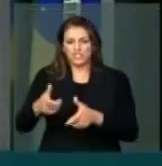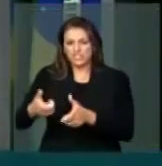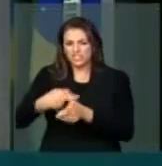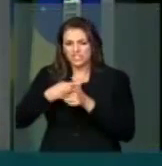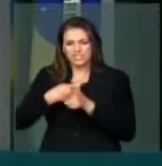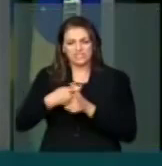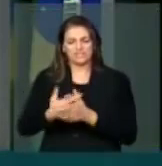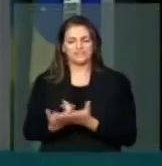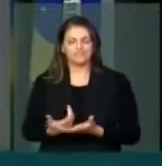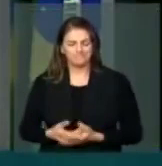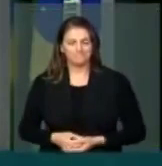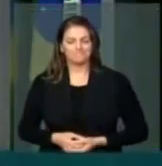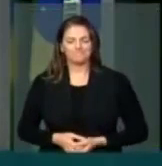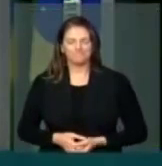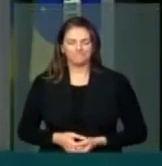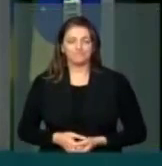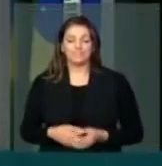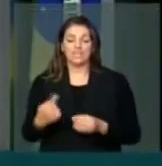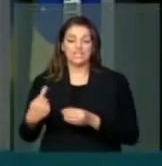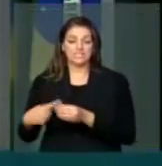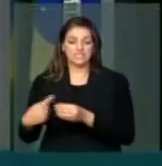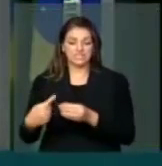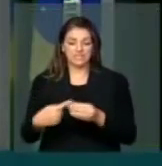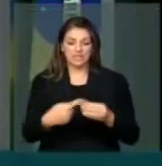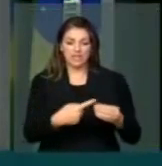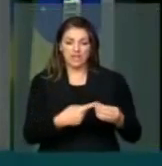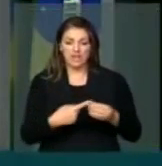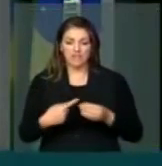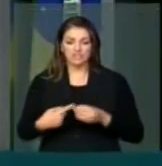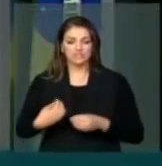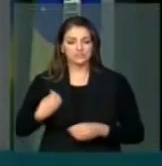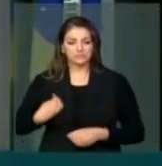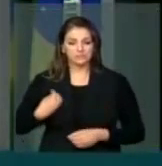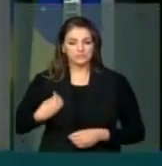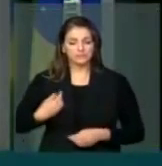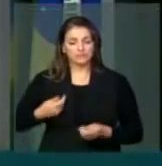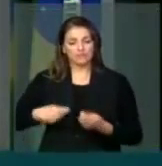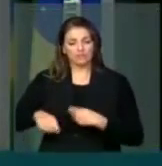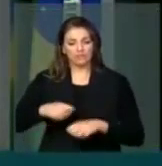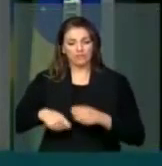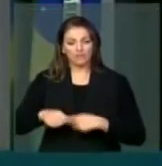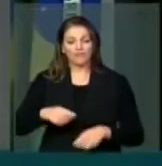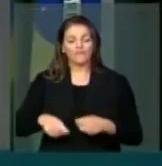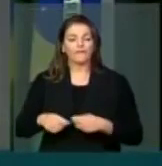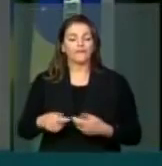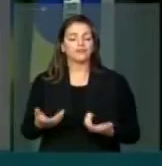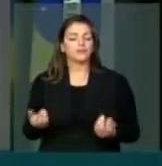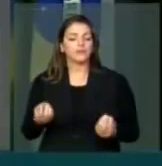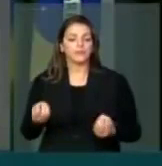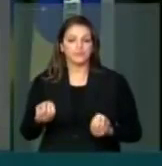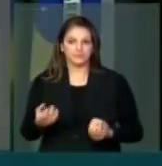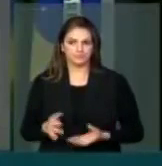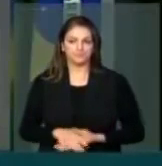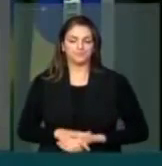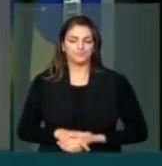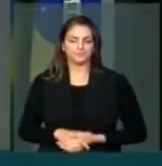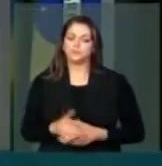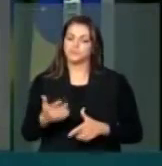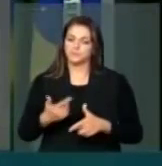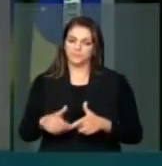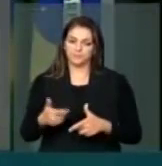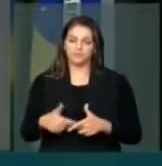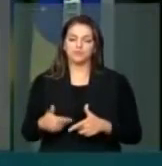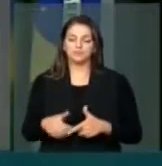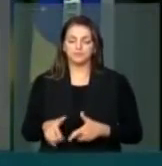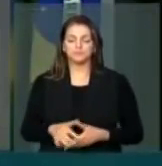comércio local. As cidades, né, que financiaram, os municípios, as empresas que financiaram e hoje têm esse problema. Portanto, nós